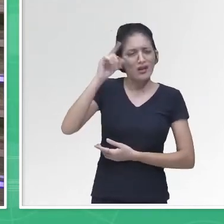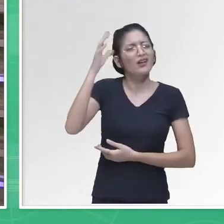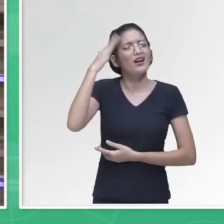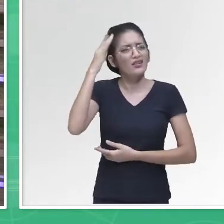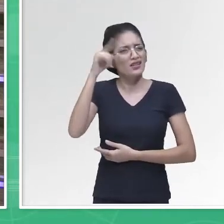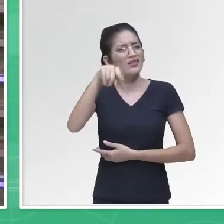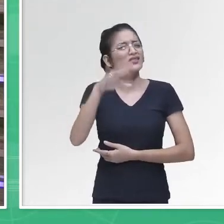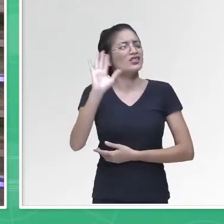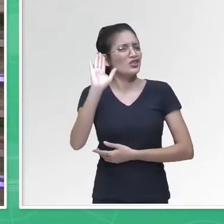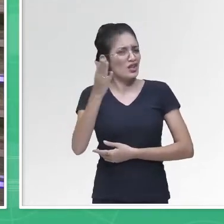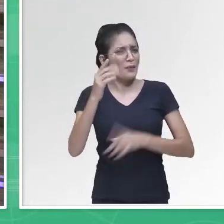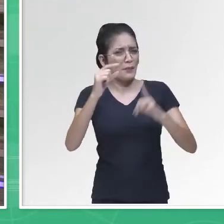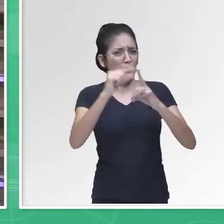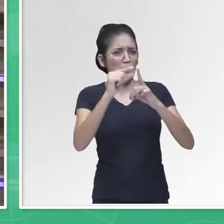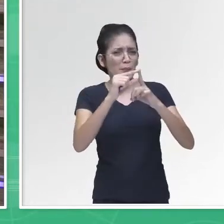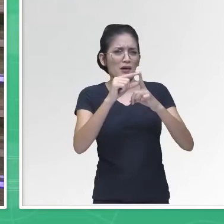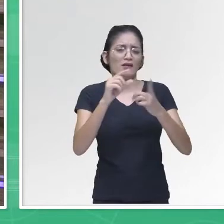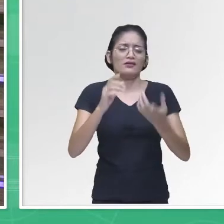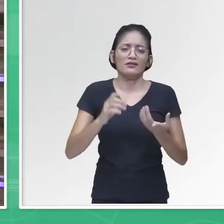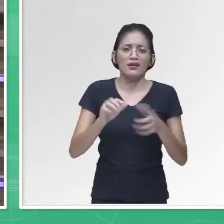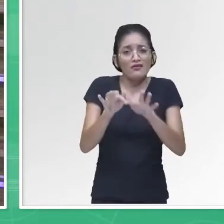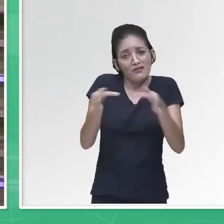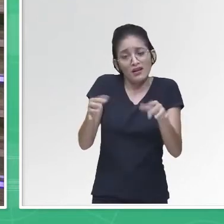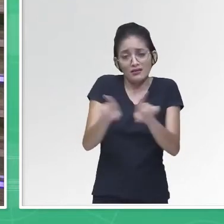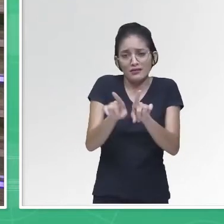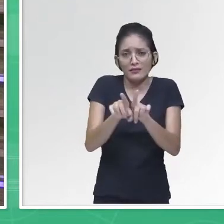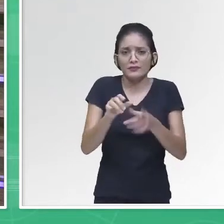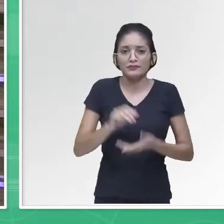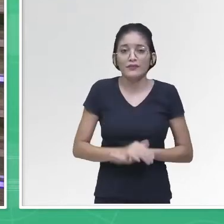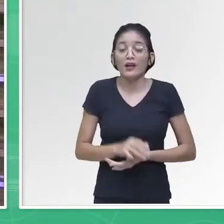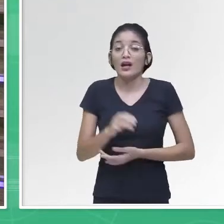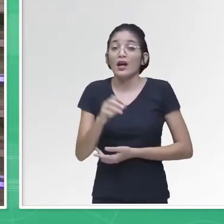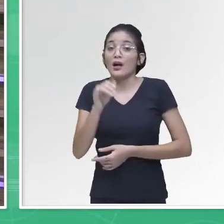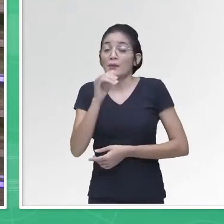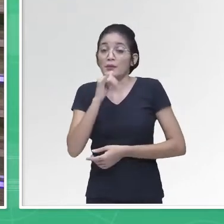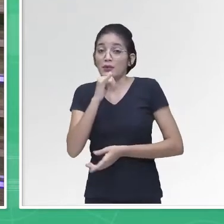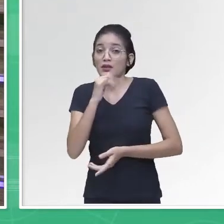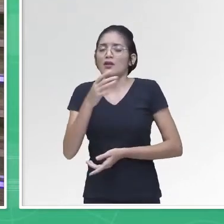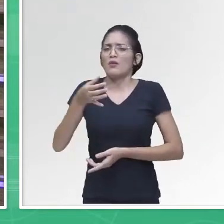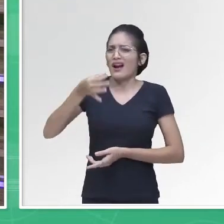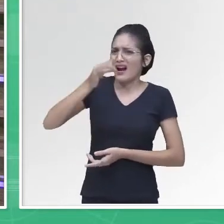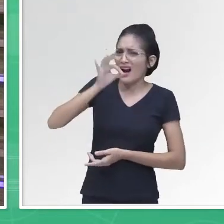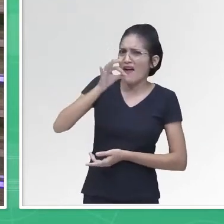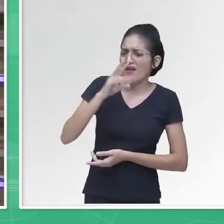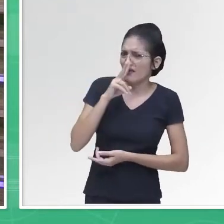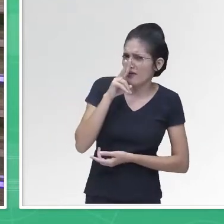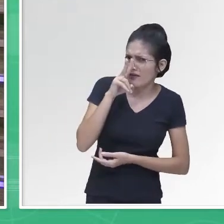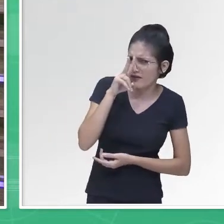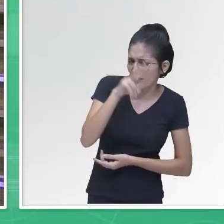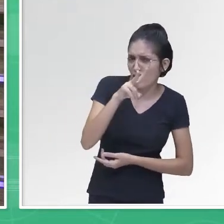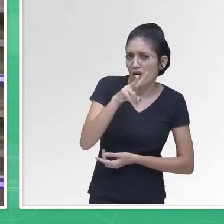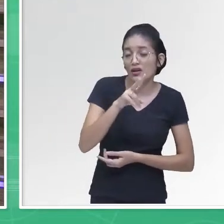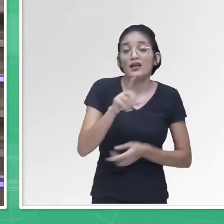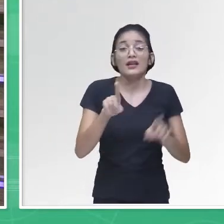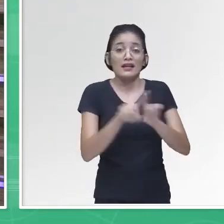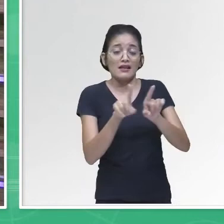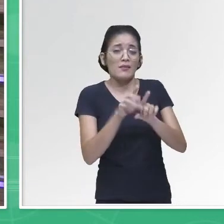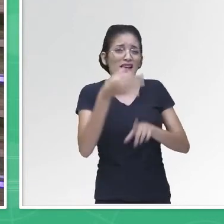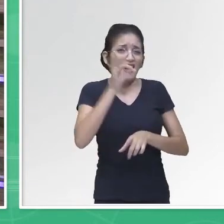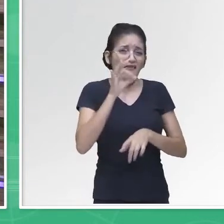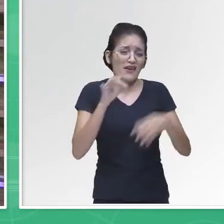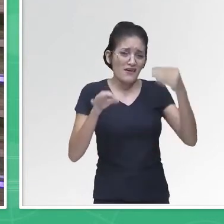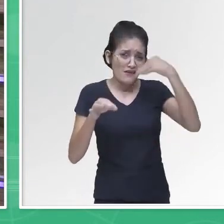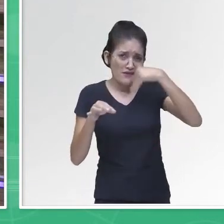vocês já ouviram essas frases. Café forte, café fraco.